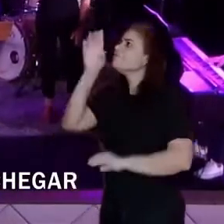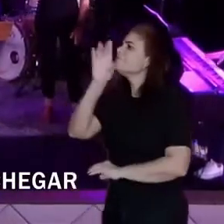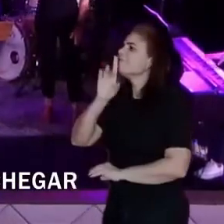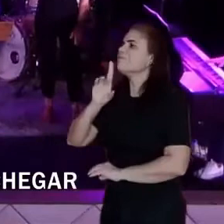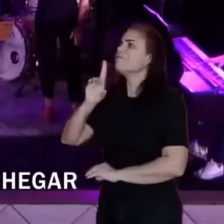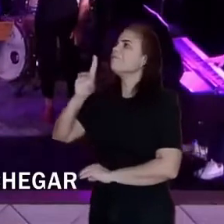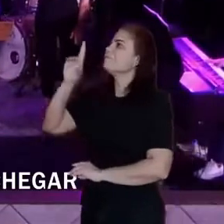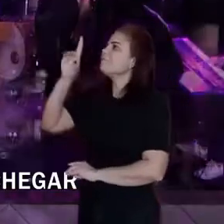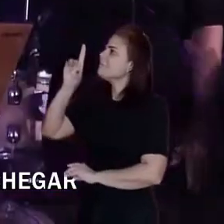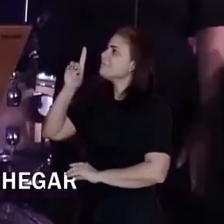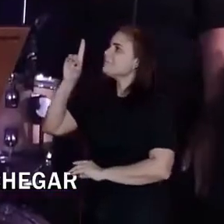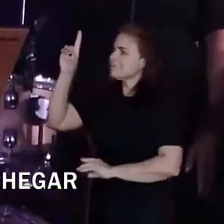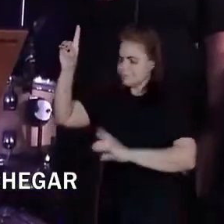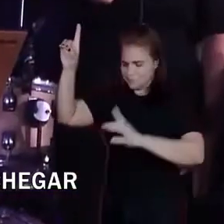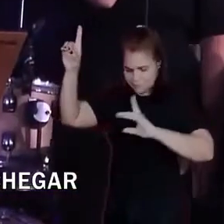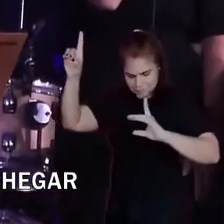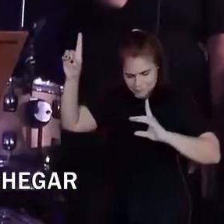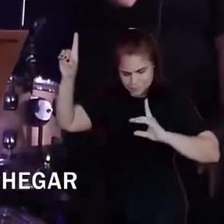que